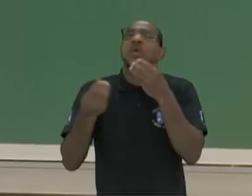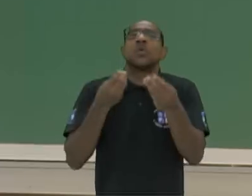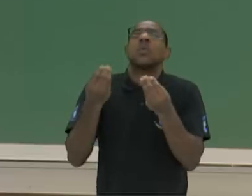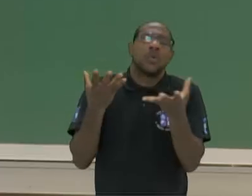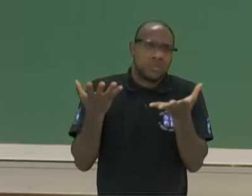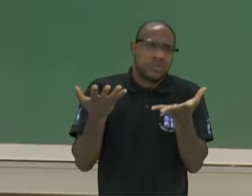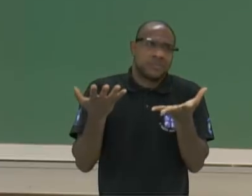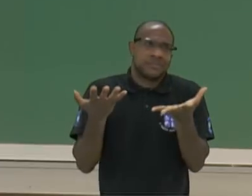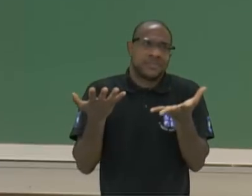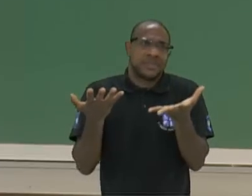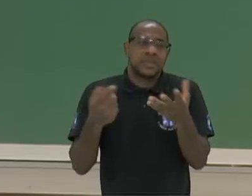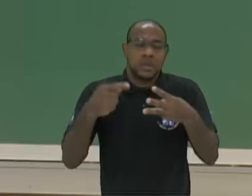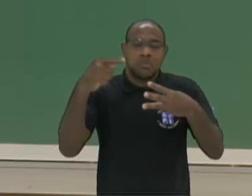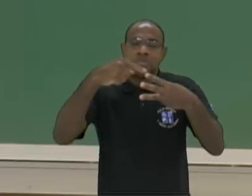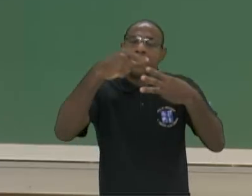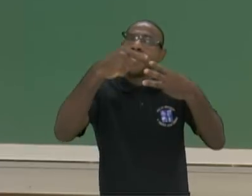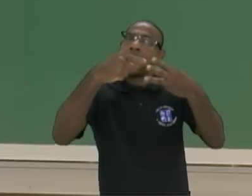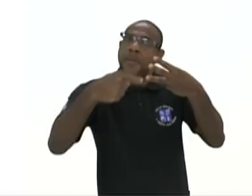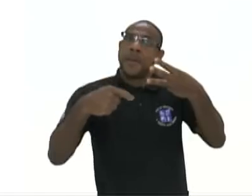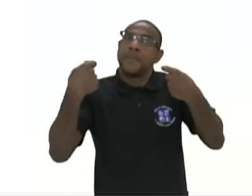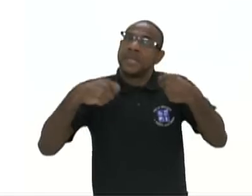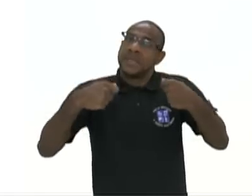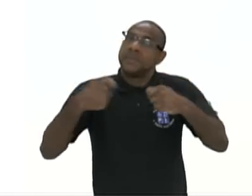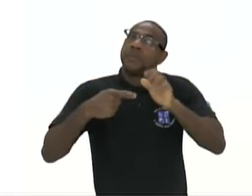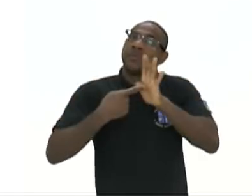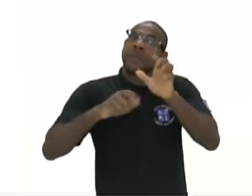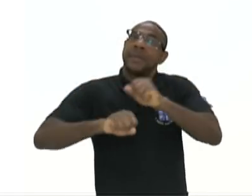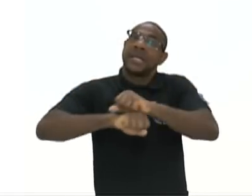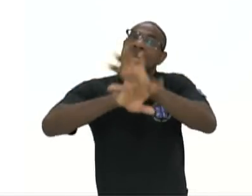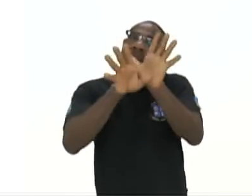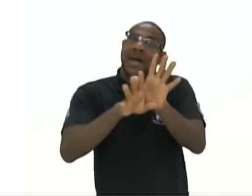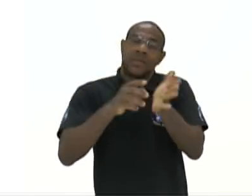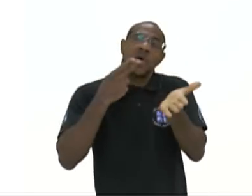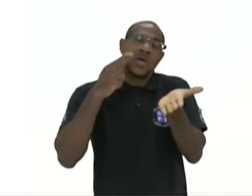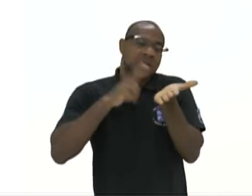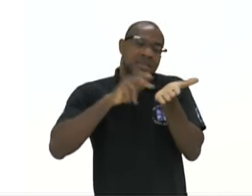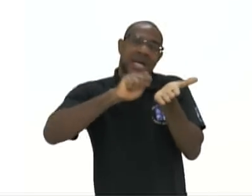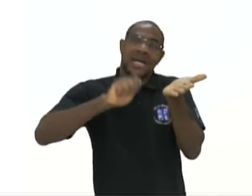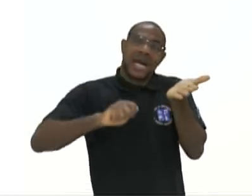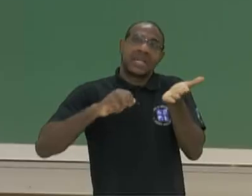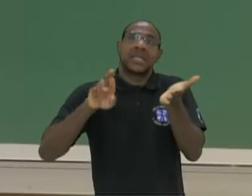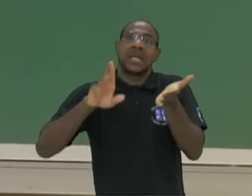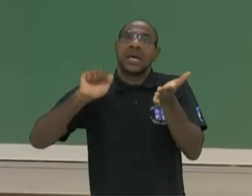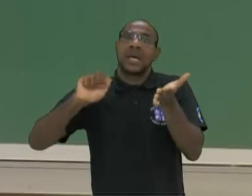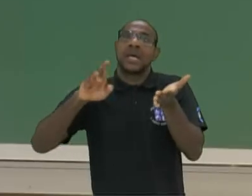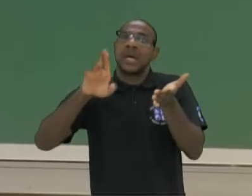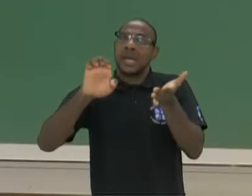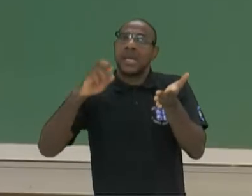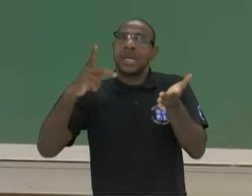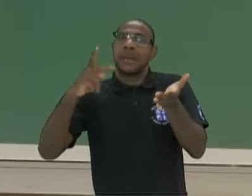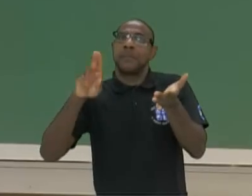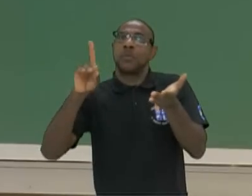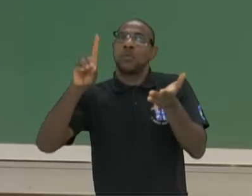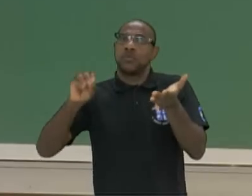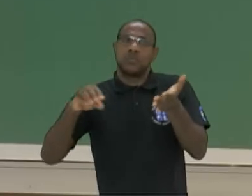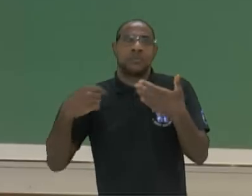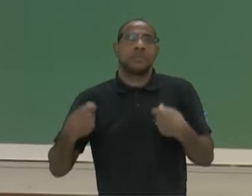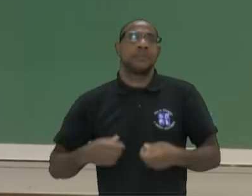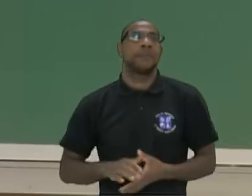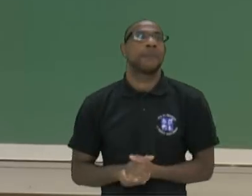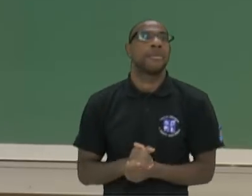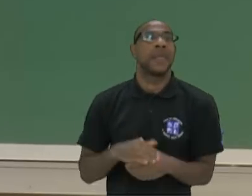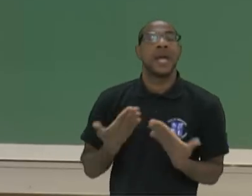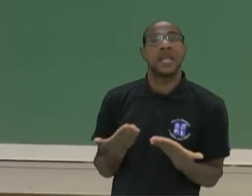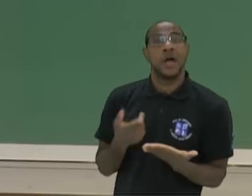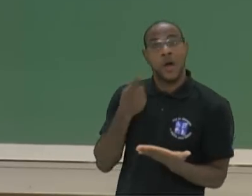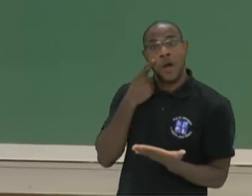tá? Então, são esses 3 elementos que tem que ficar bem claro ali na carta de repúdio, tá bom? Veja